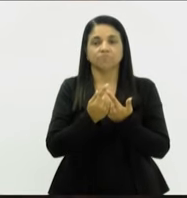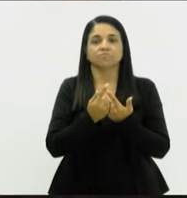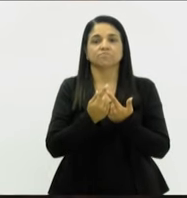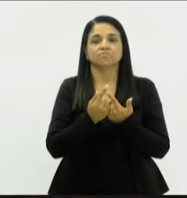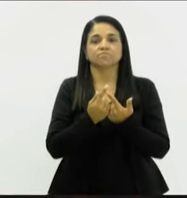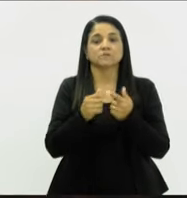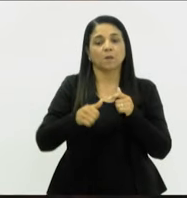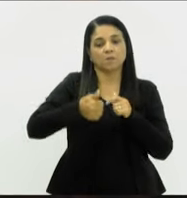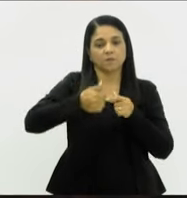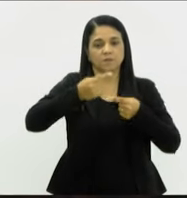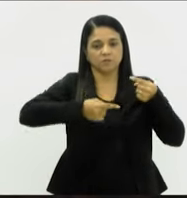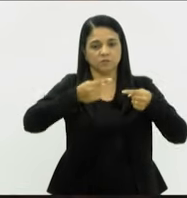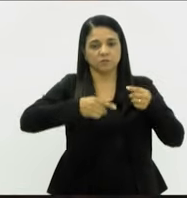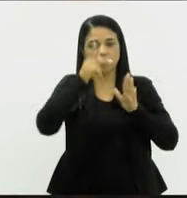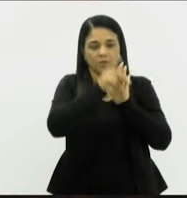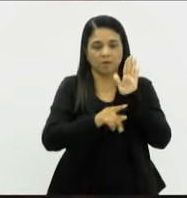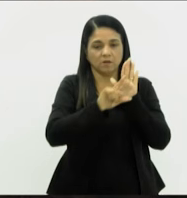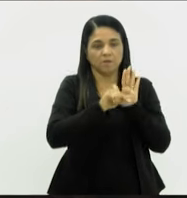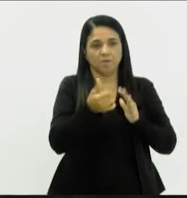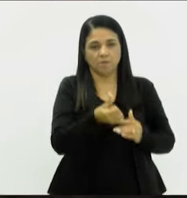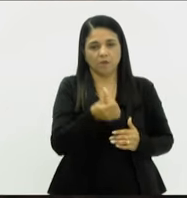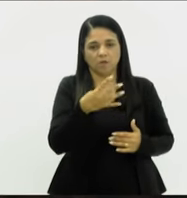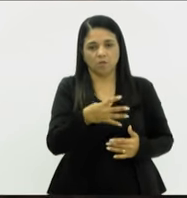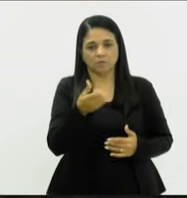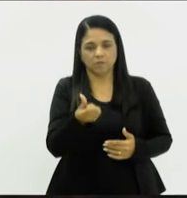primeira discussão, o projeto de lei